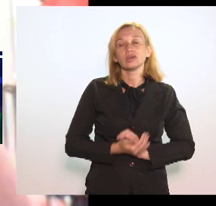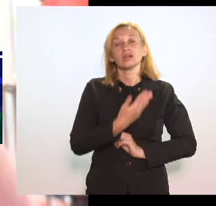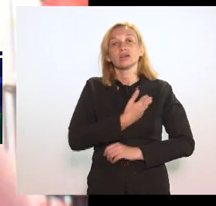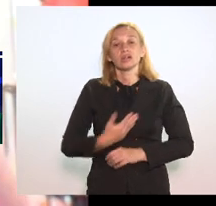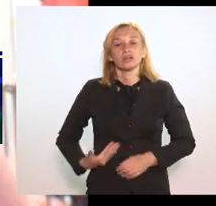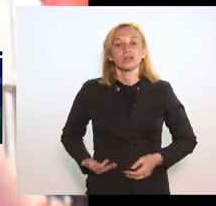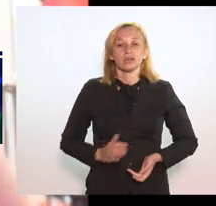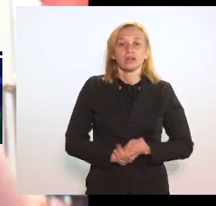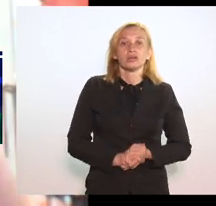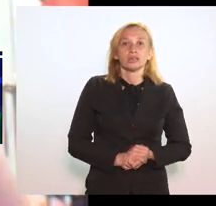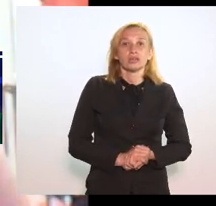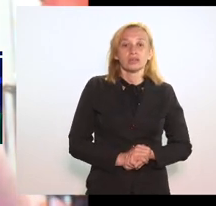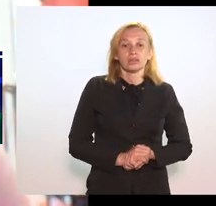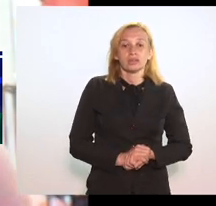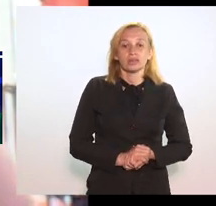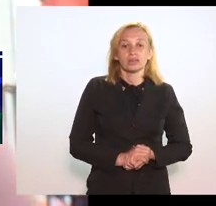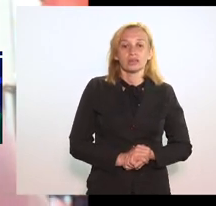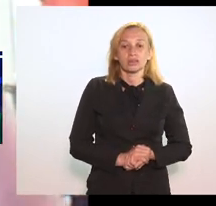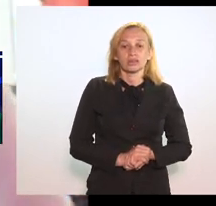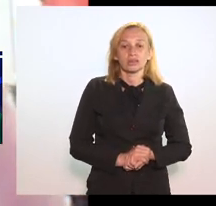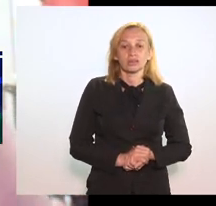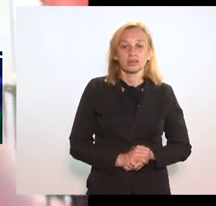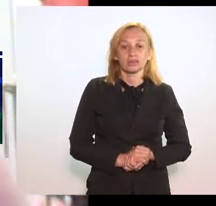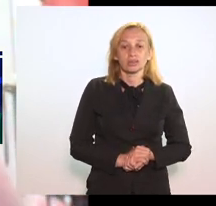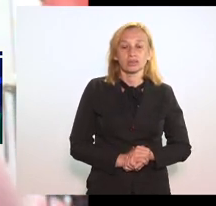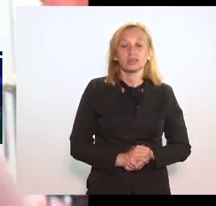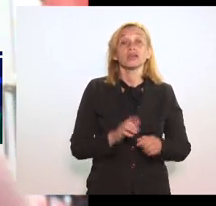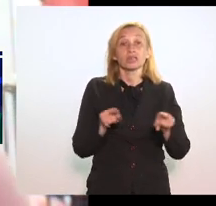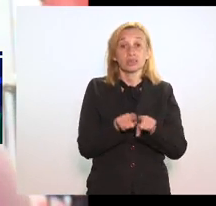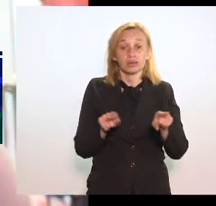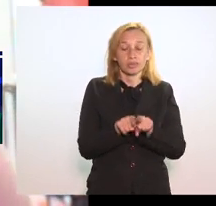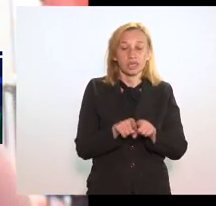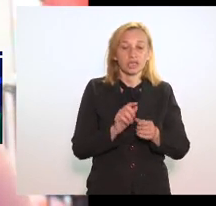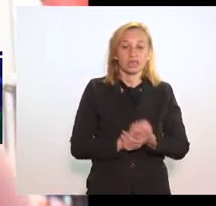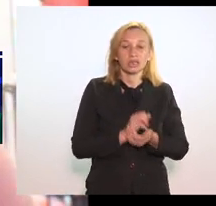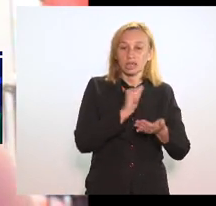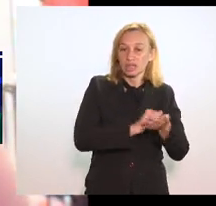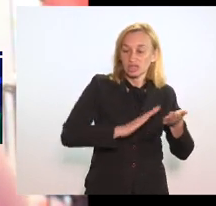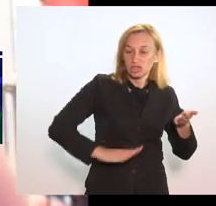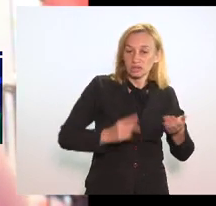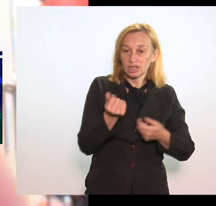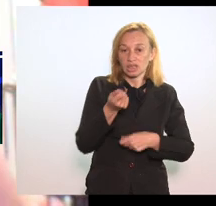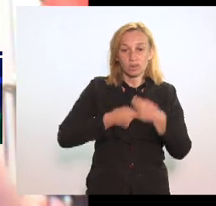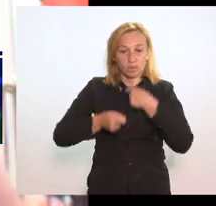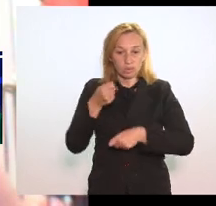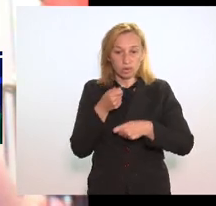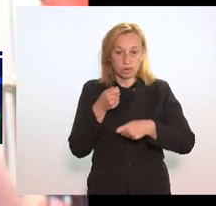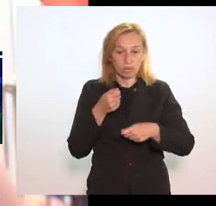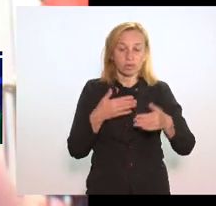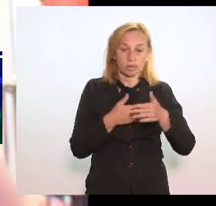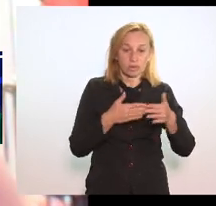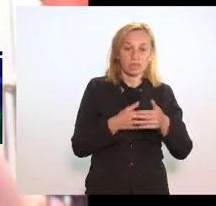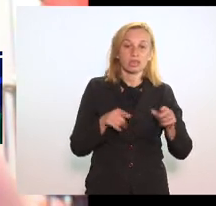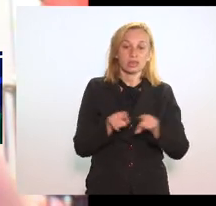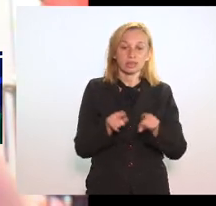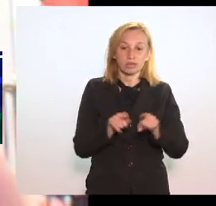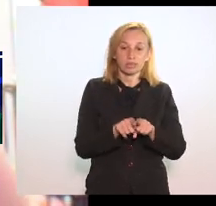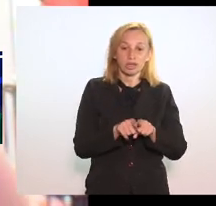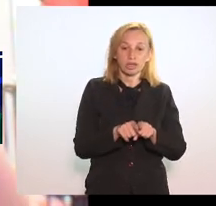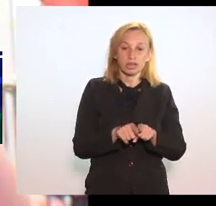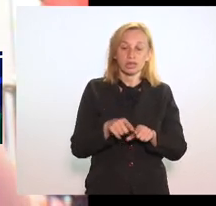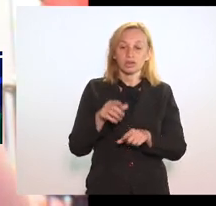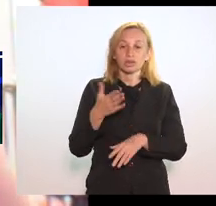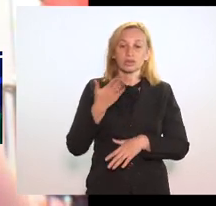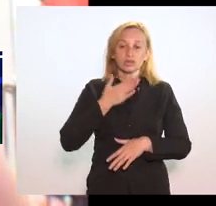governador é E também o impacto da atividade econômica também lá na frente tira o direito ao descanso